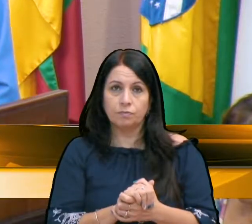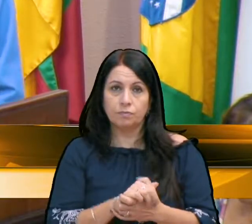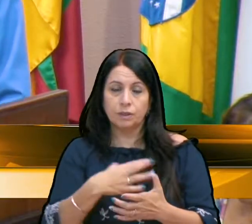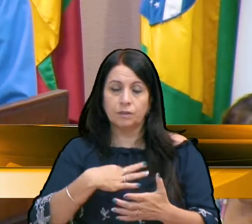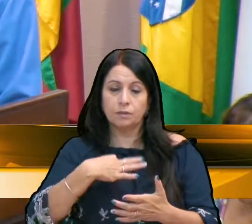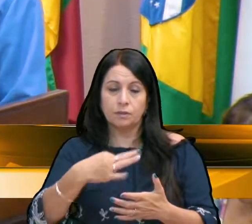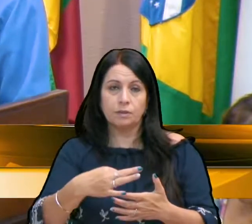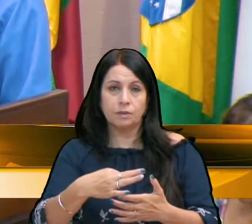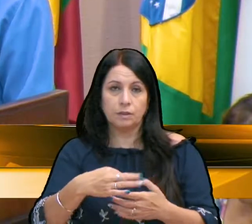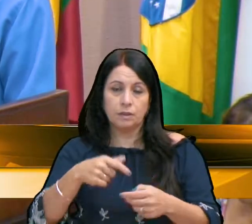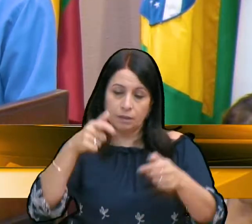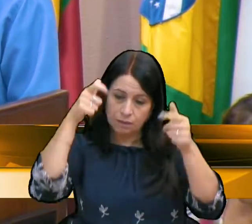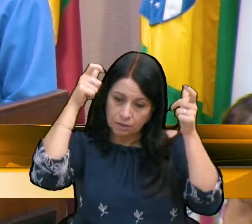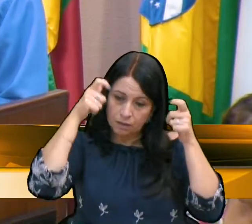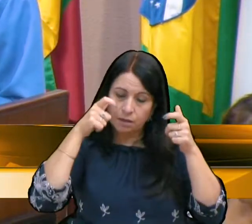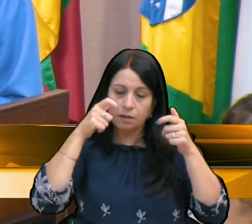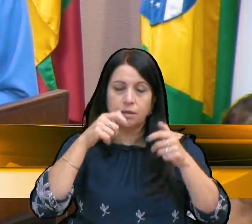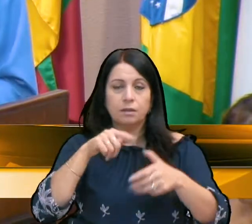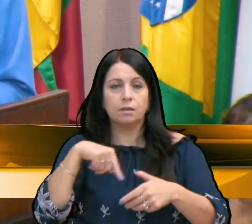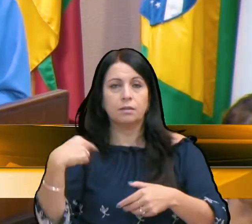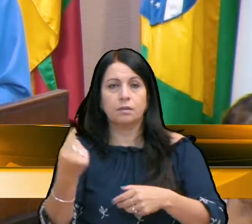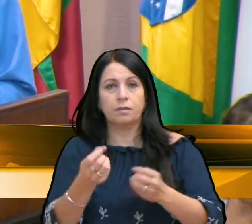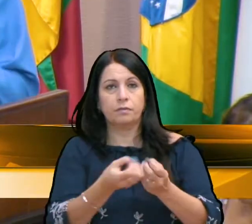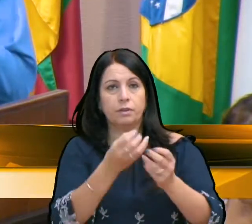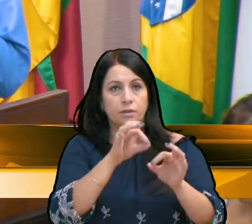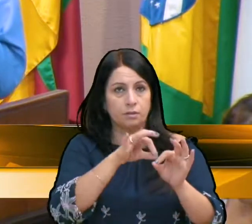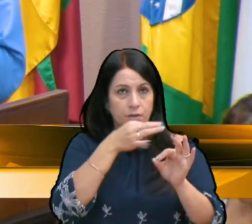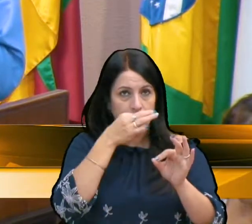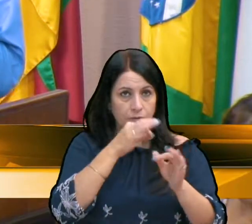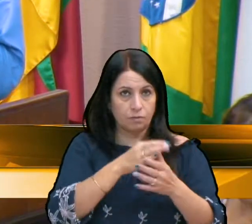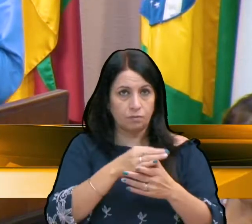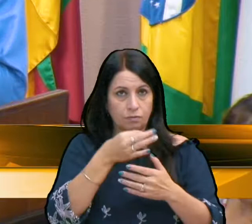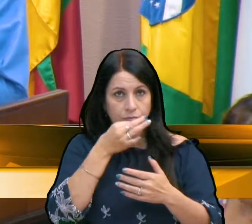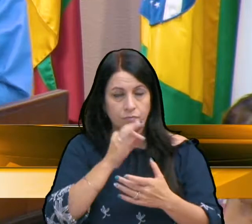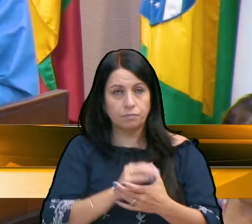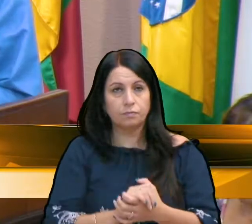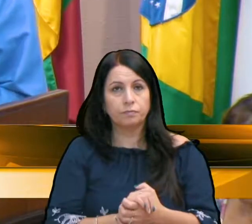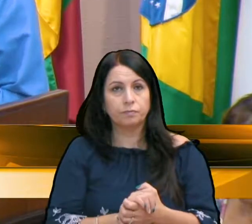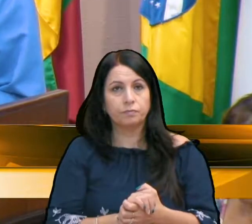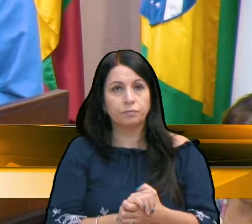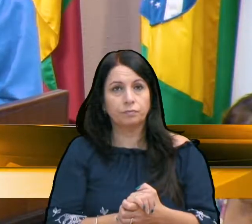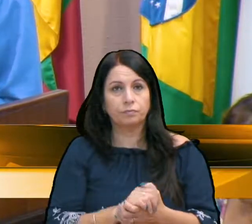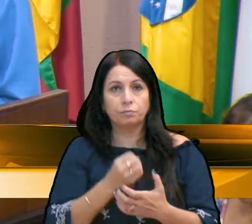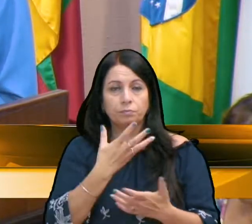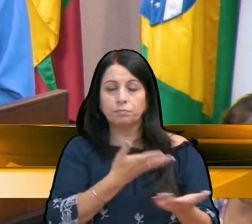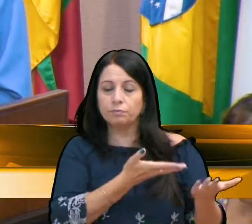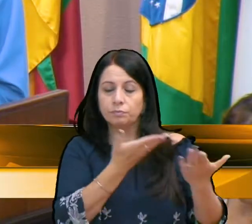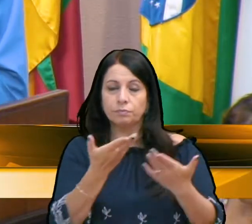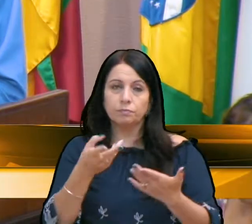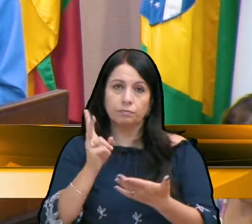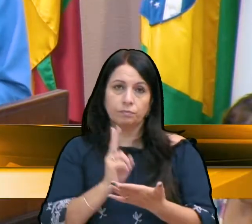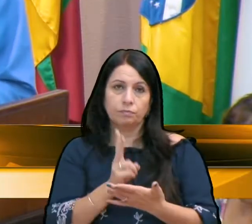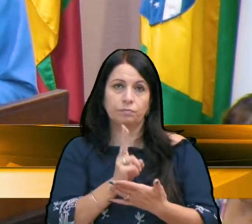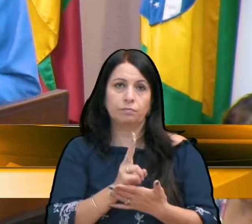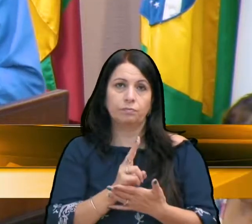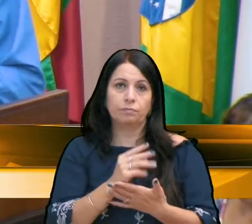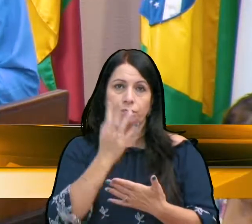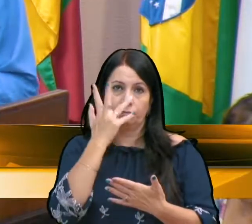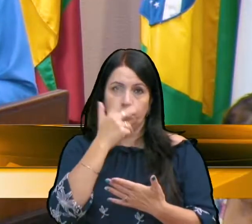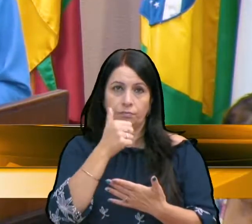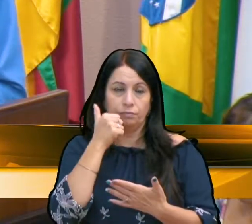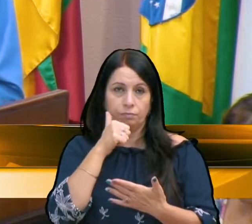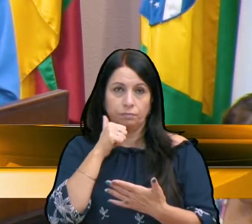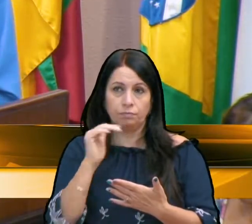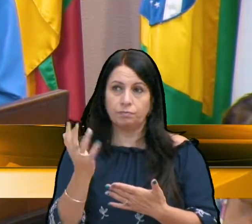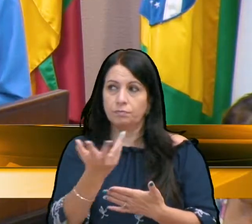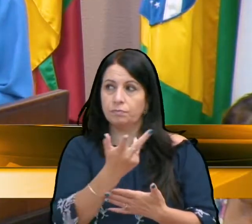candidatas soberanas, embaixatrizes de nossa Festa da Uva de Caxias do Sul, bem-vindas sempre, belas garotas,